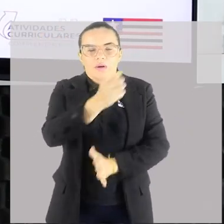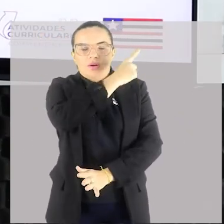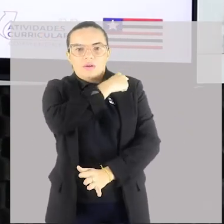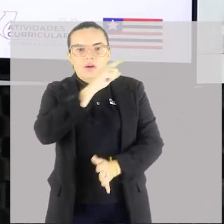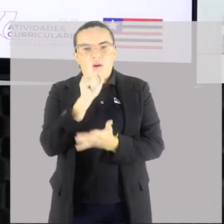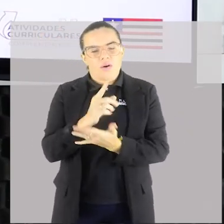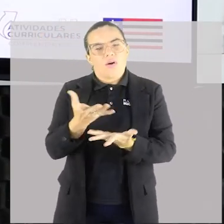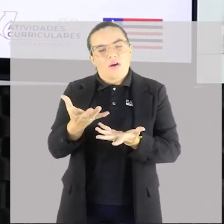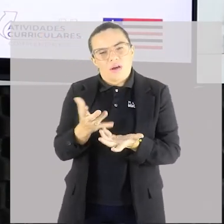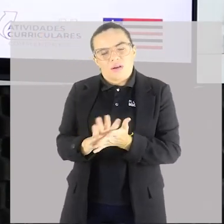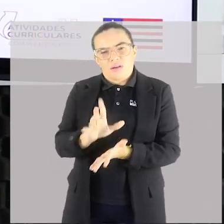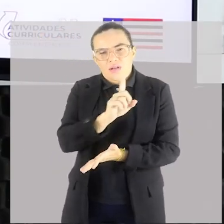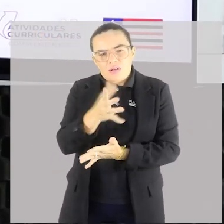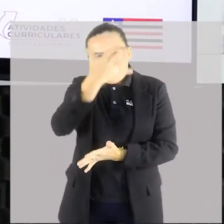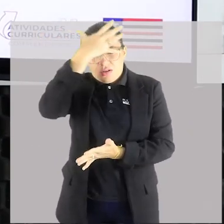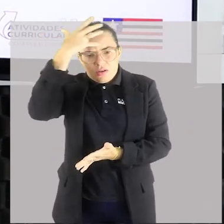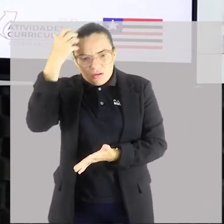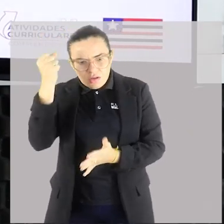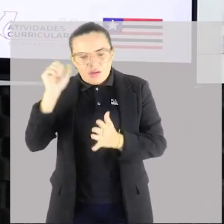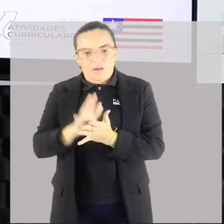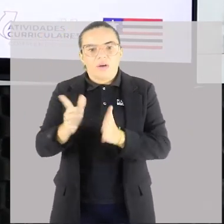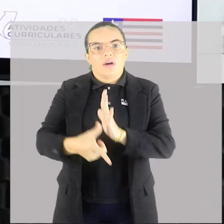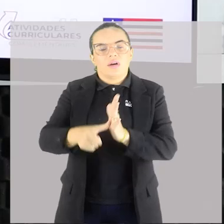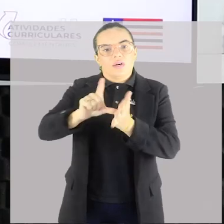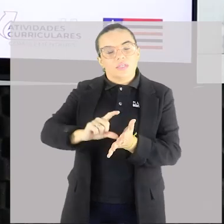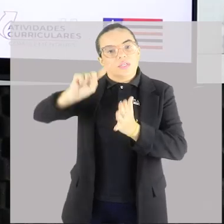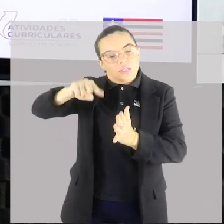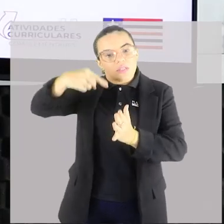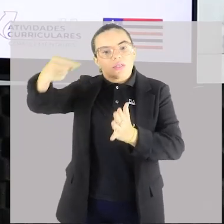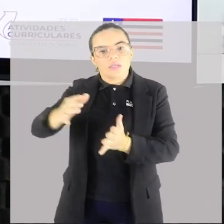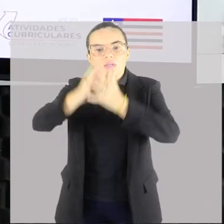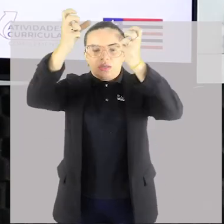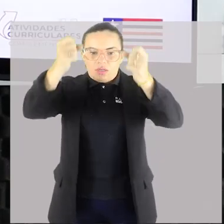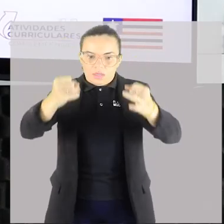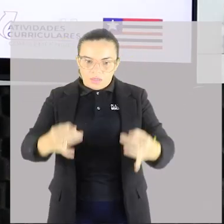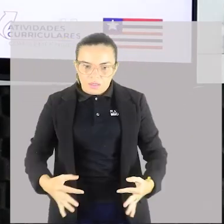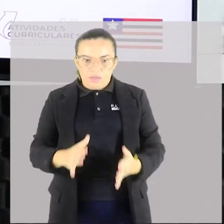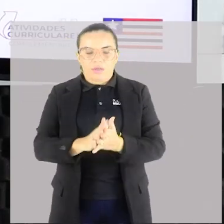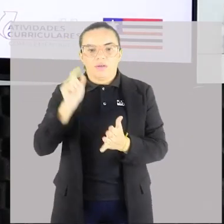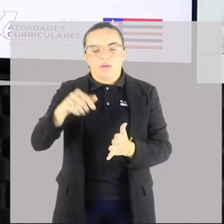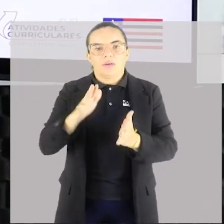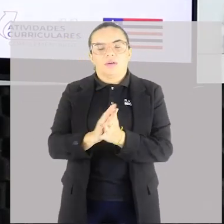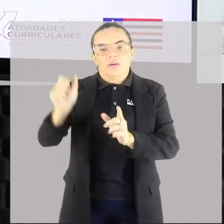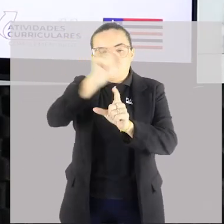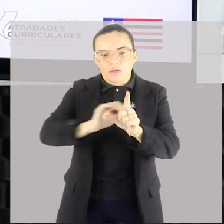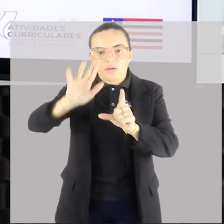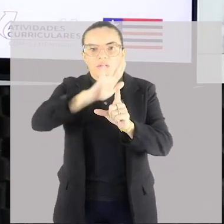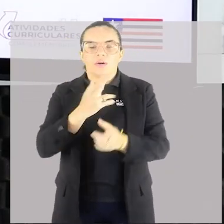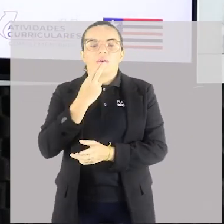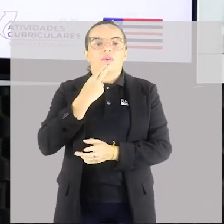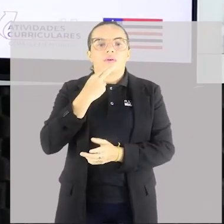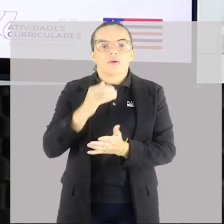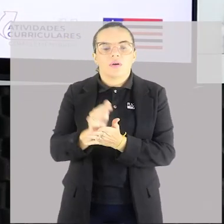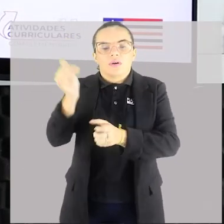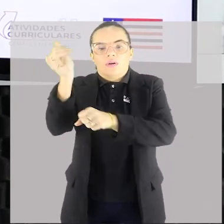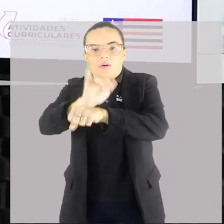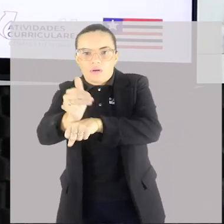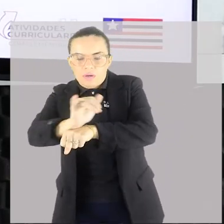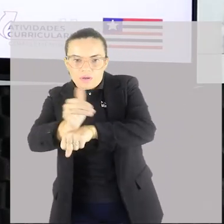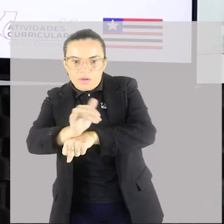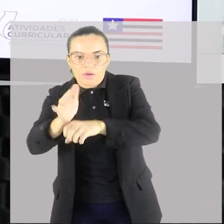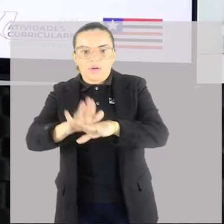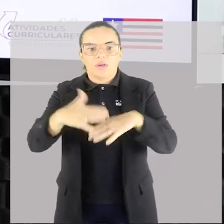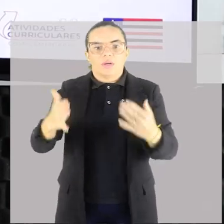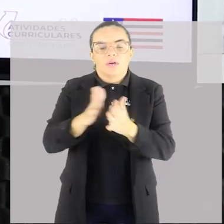vocês não esqueçam o seguinte, eu vou falar isso antes e eu vou falar depois. Dá uma corrida lá na plataforma Gonçalves Dias, tanto no YouTube quanto no